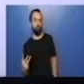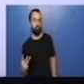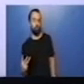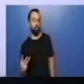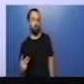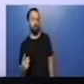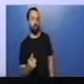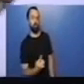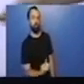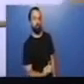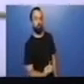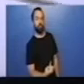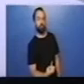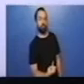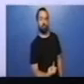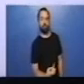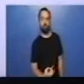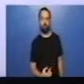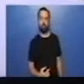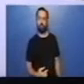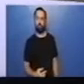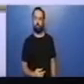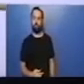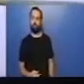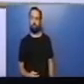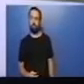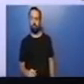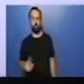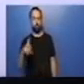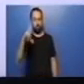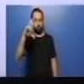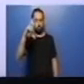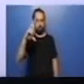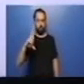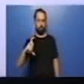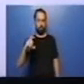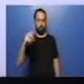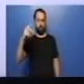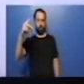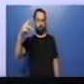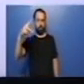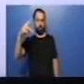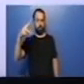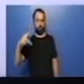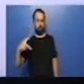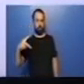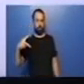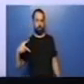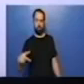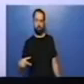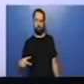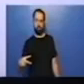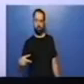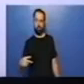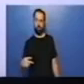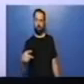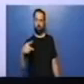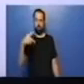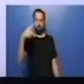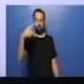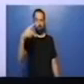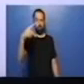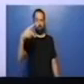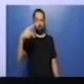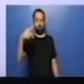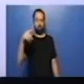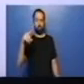3. 3 dividido por 3 dá 1. Separo de dois números iguais. 2 número 2.